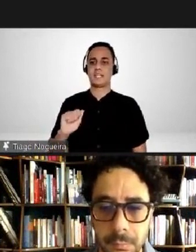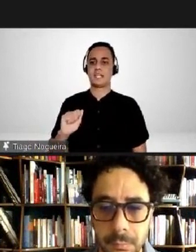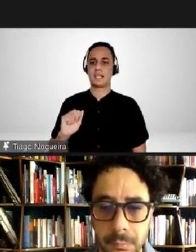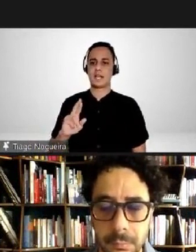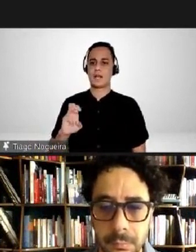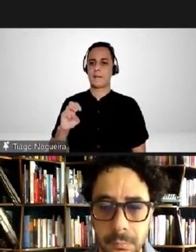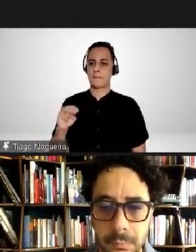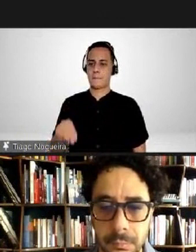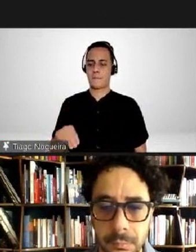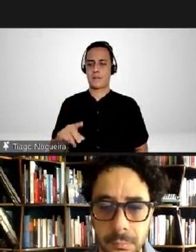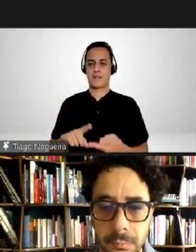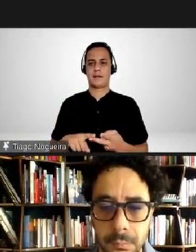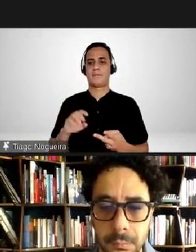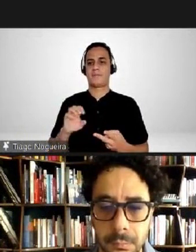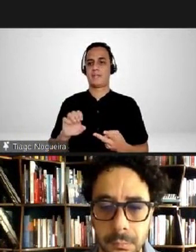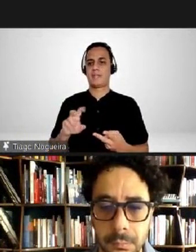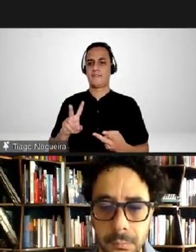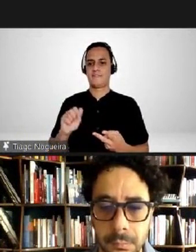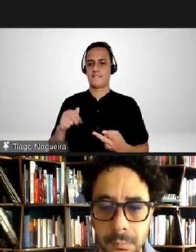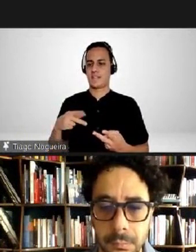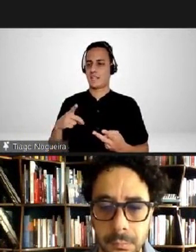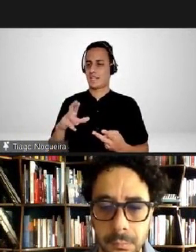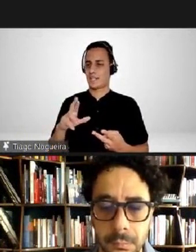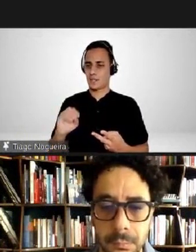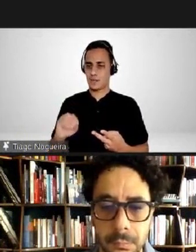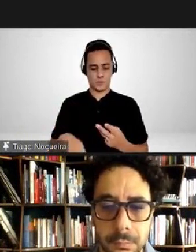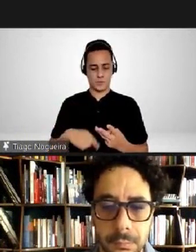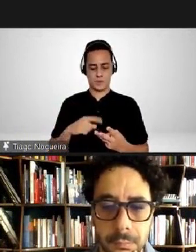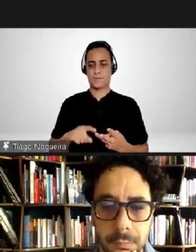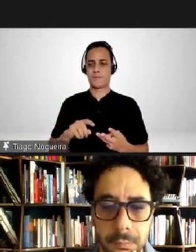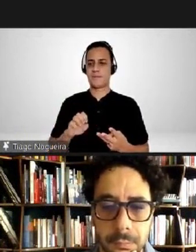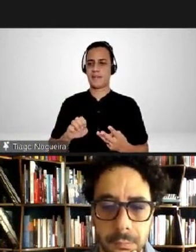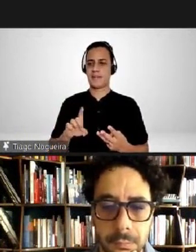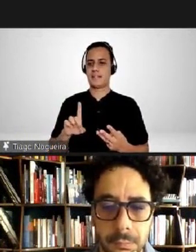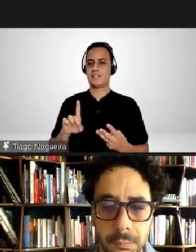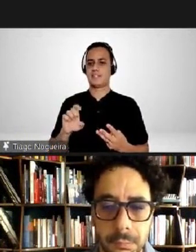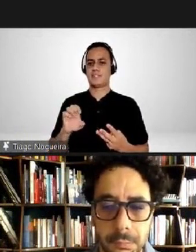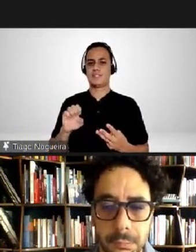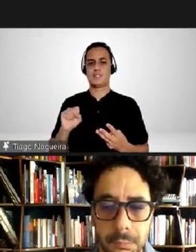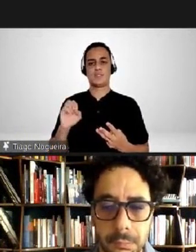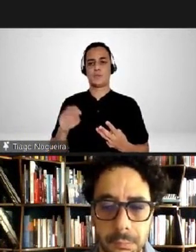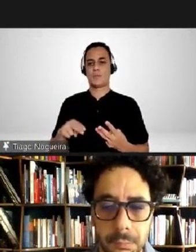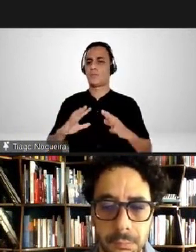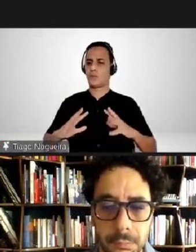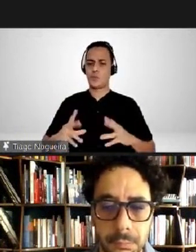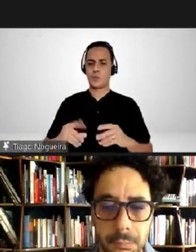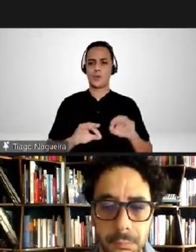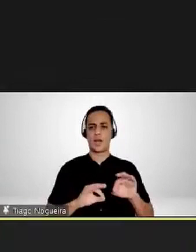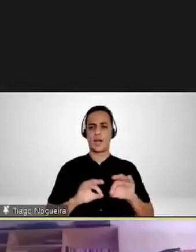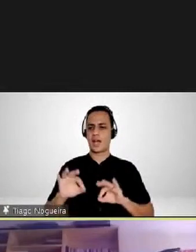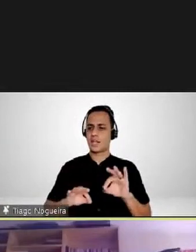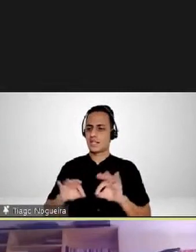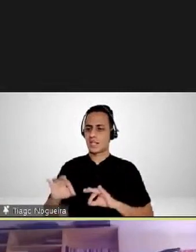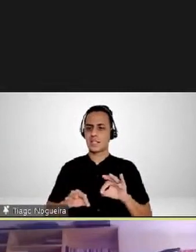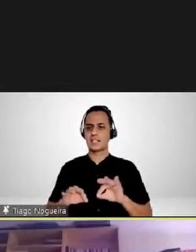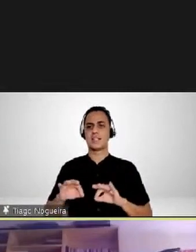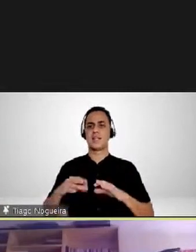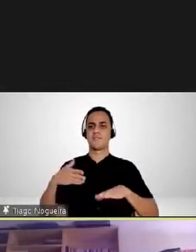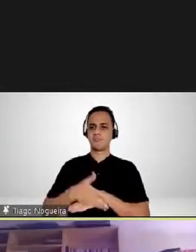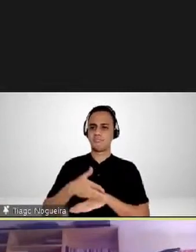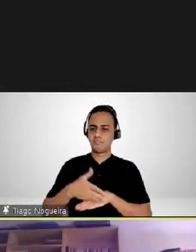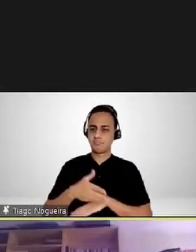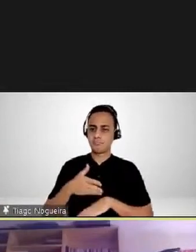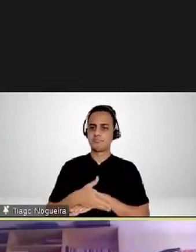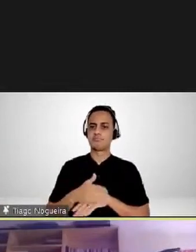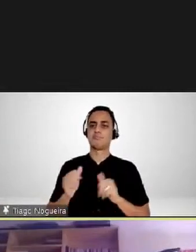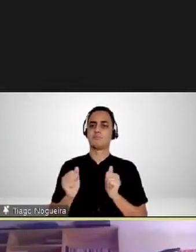Evandro Nicolau, o professor Edson Leite, né, e toda a organização e a equipe que está participando e participou